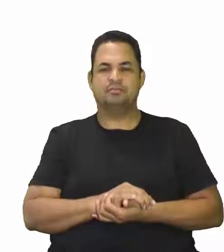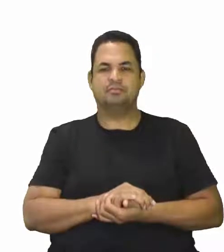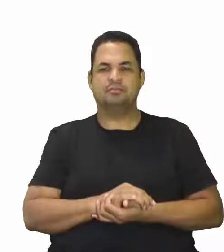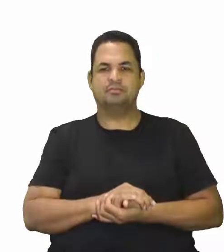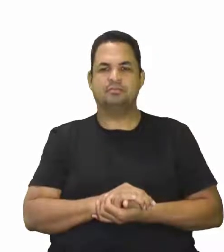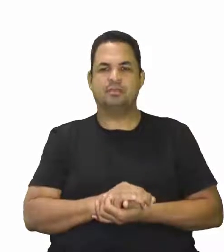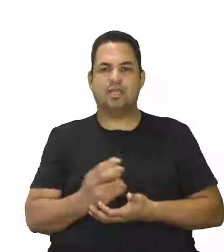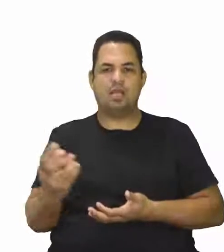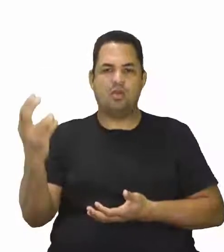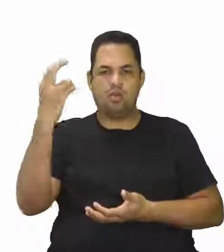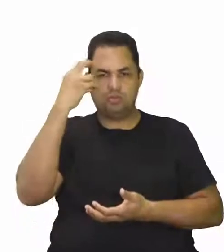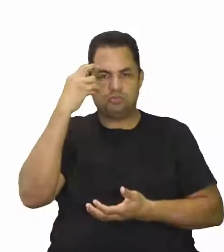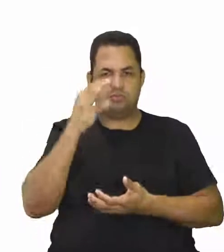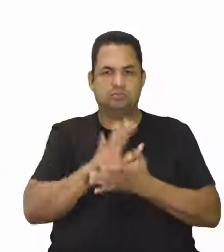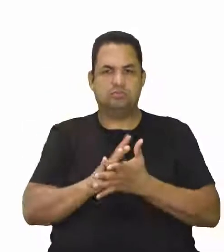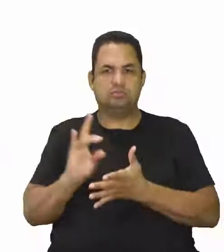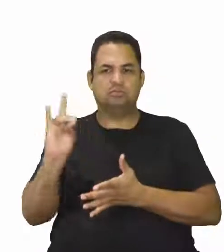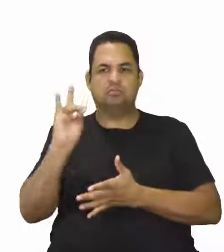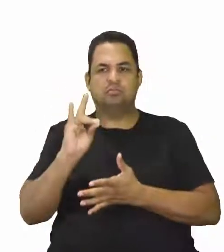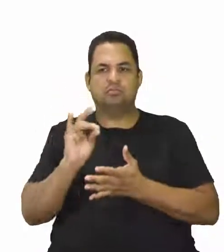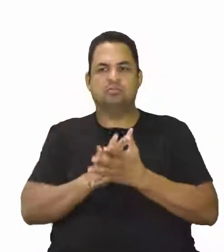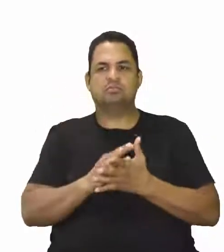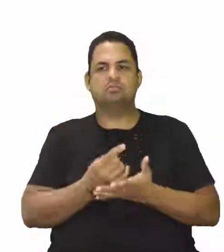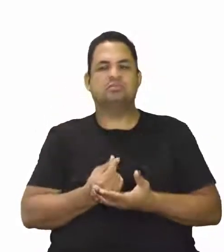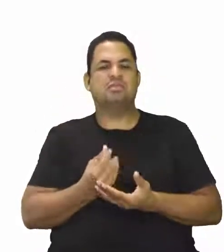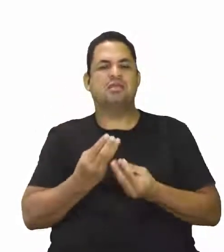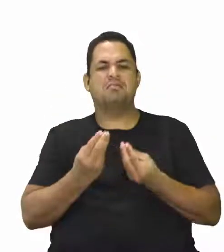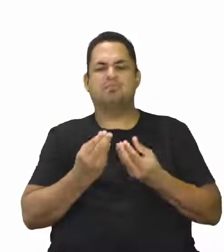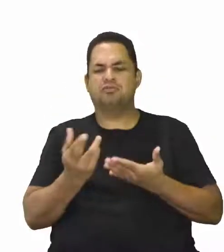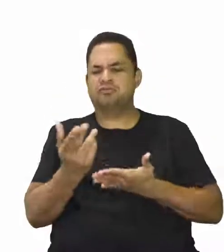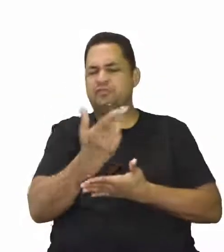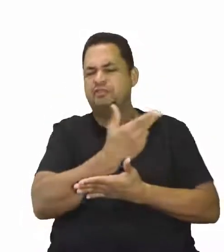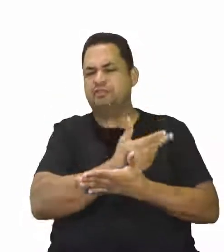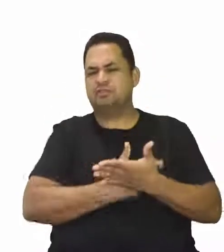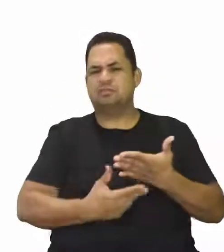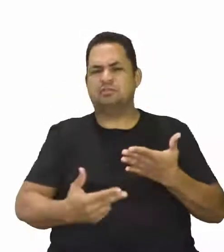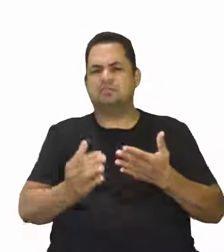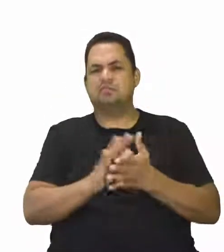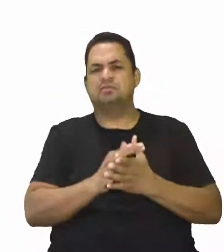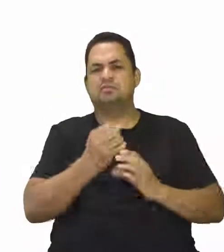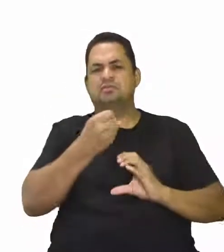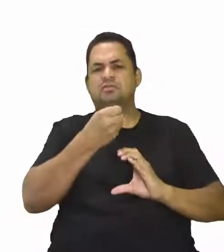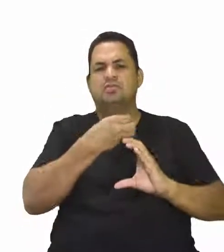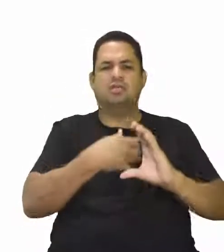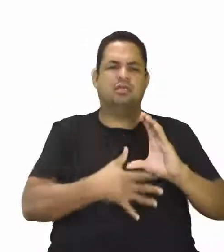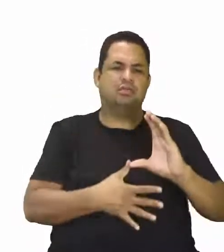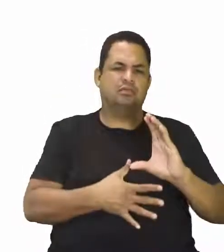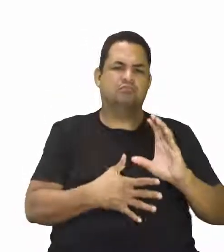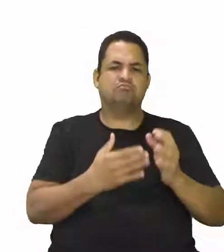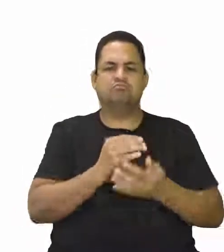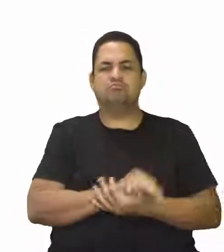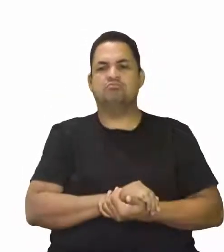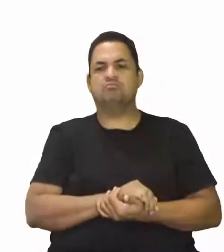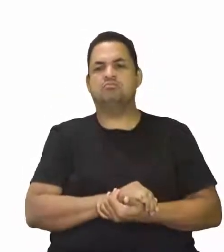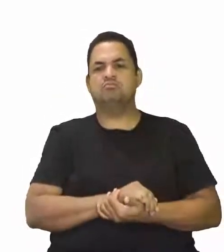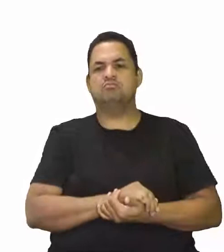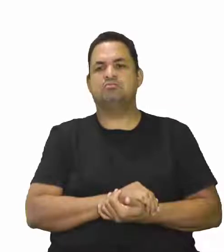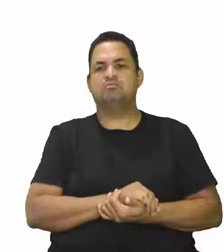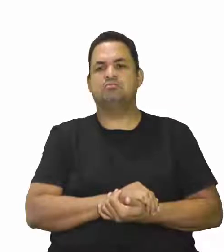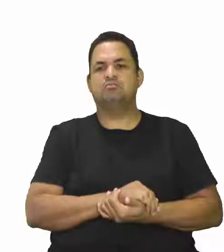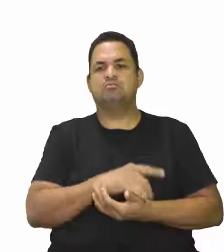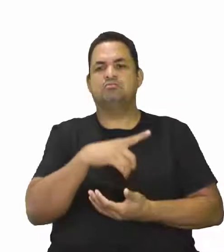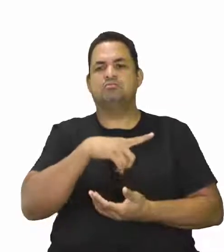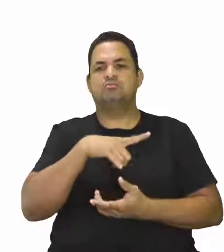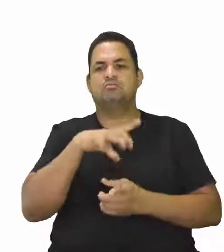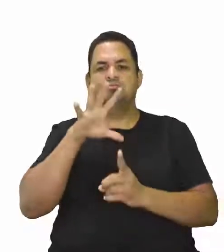A cultura boliviana, ela é extremamente rica, não é? E ela é cheia de diversidades. Por quê? Eles sofrem ali